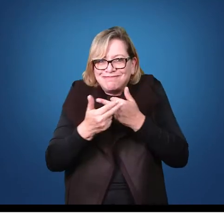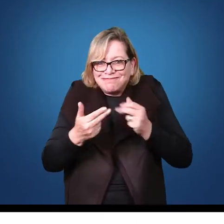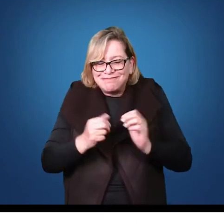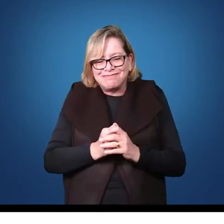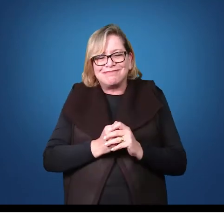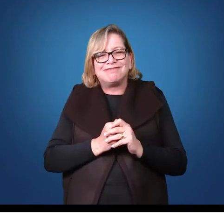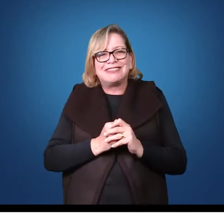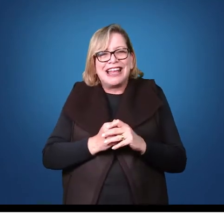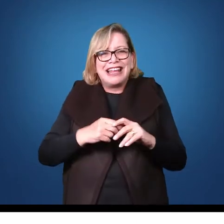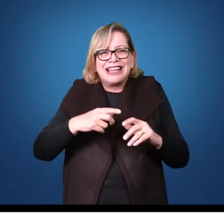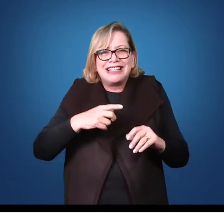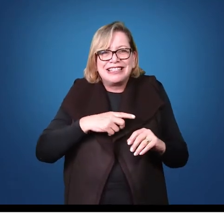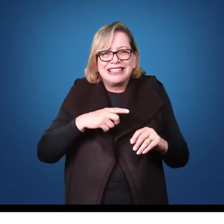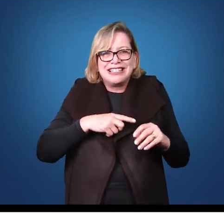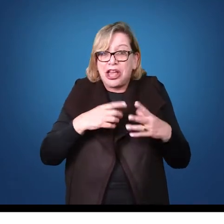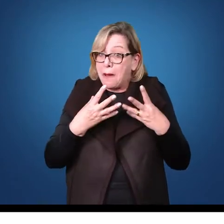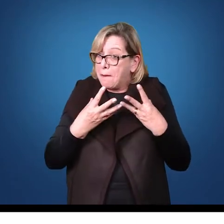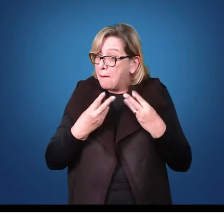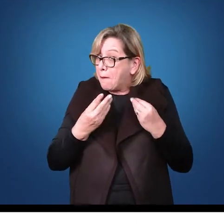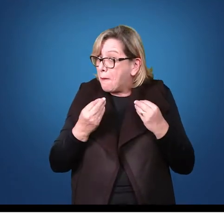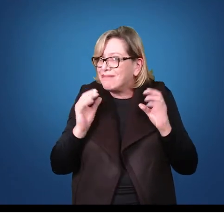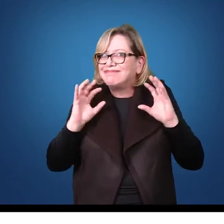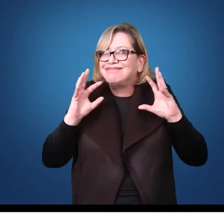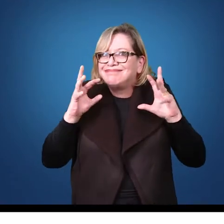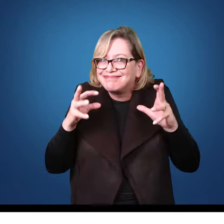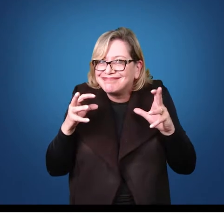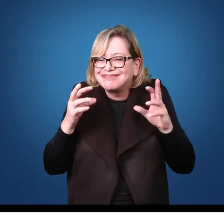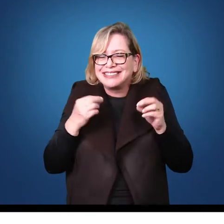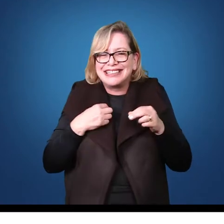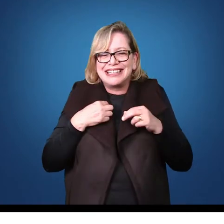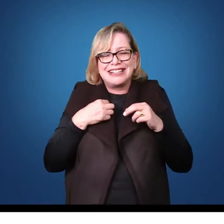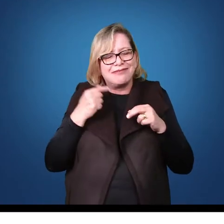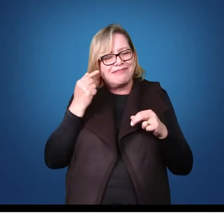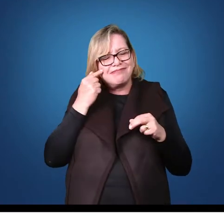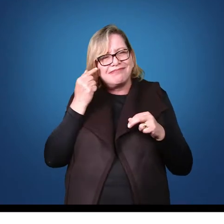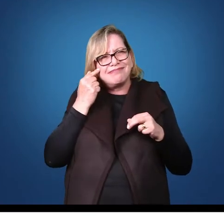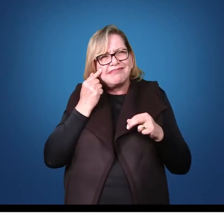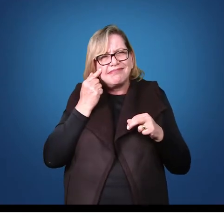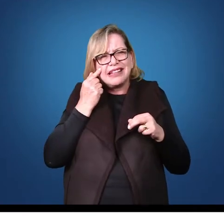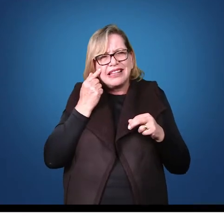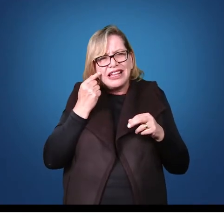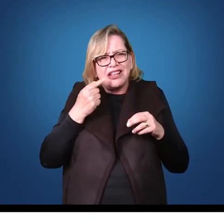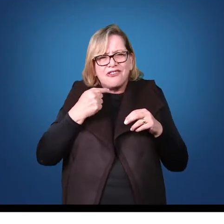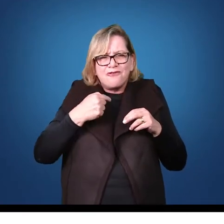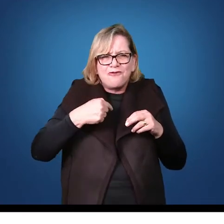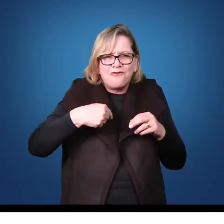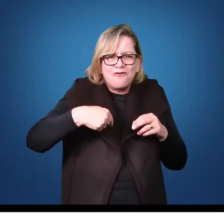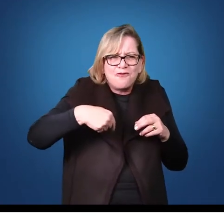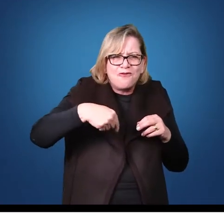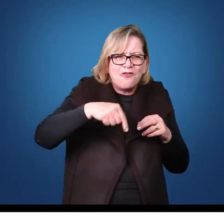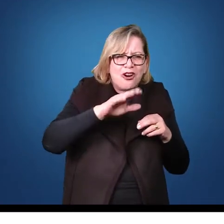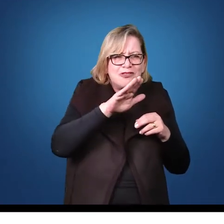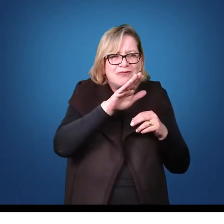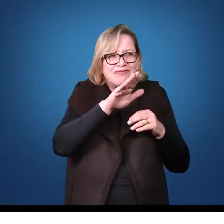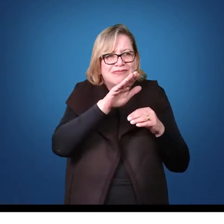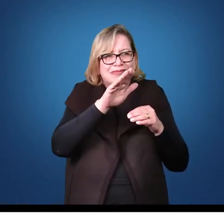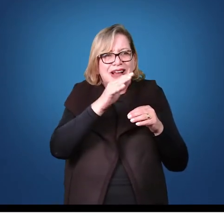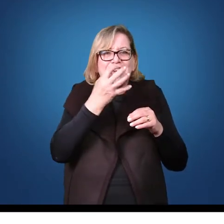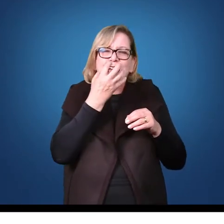tinham muitos animais. E daí... Eles foram atrás